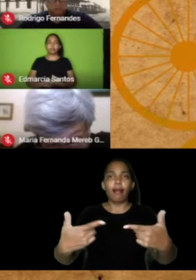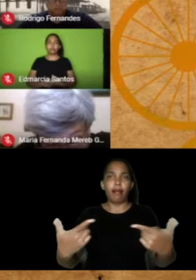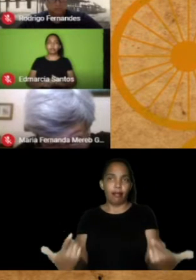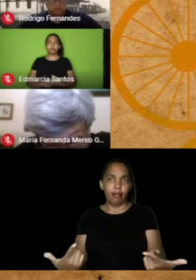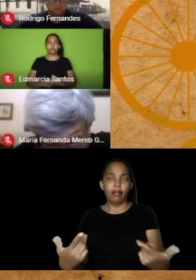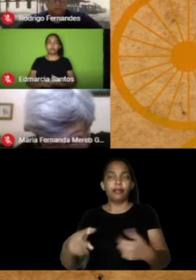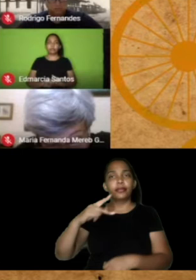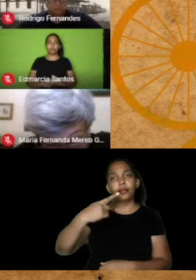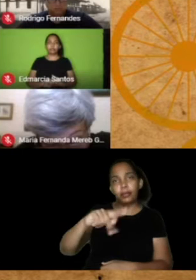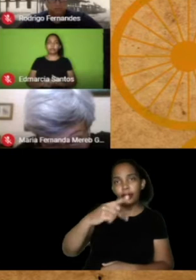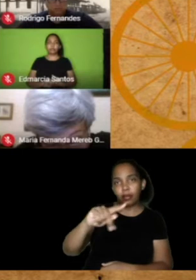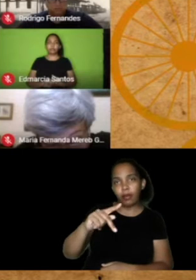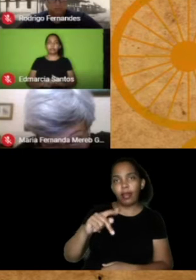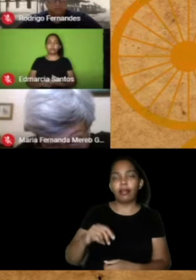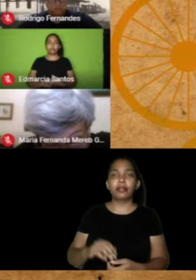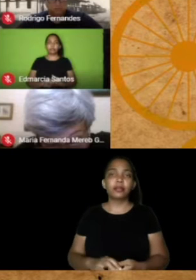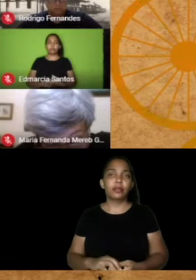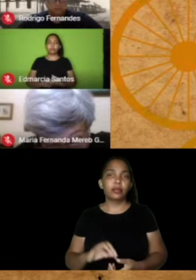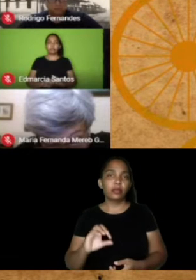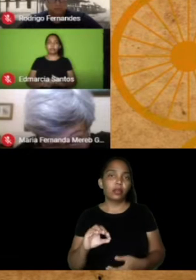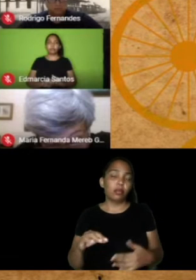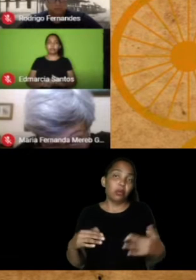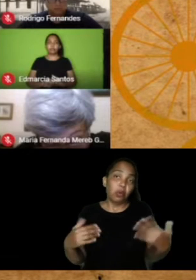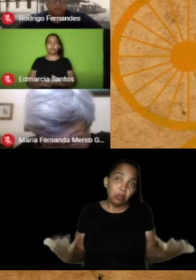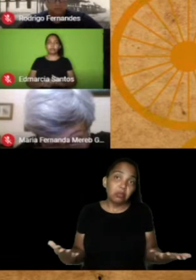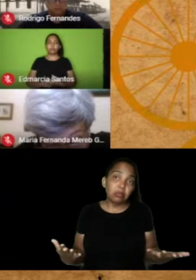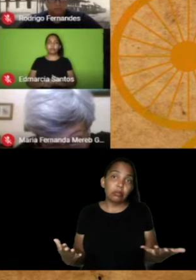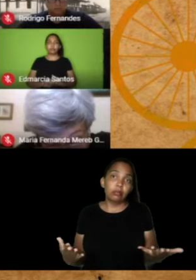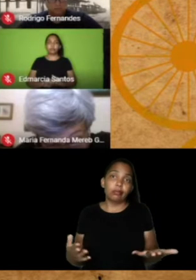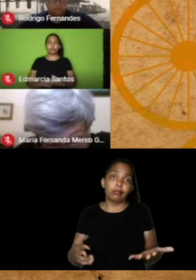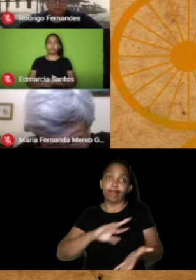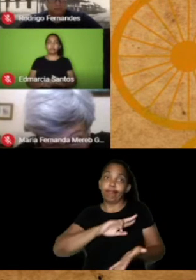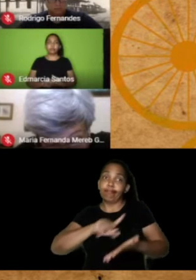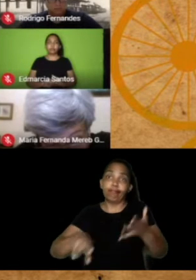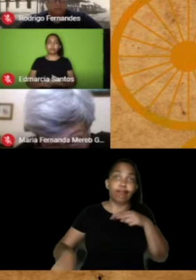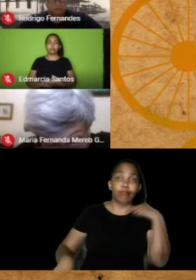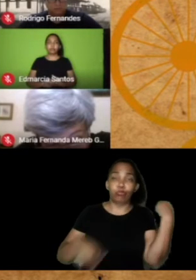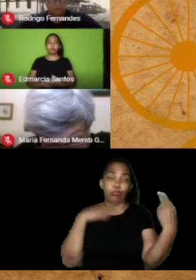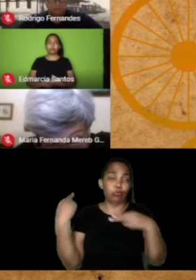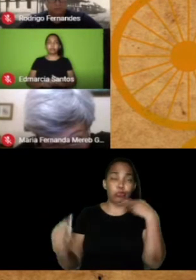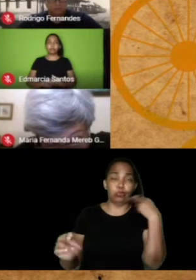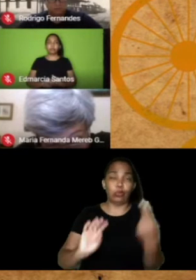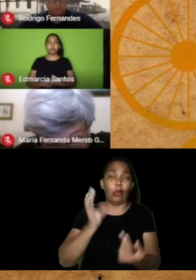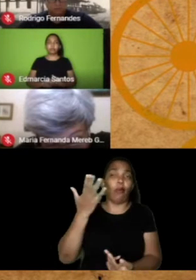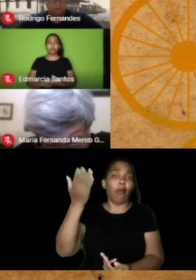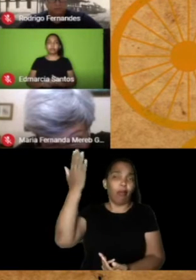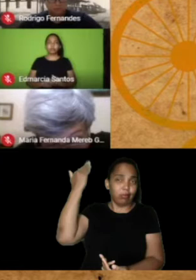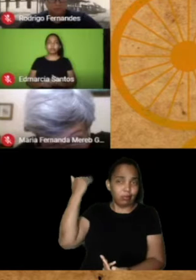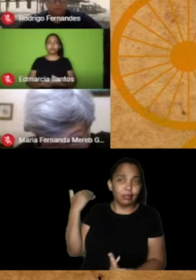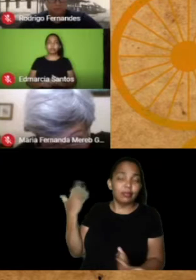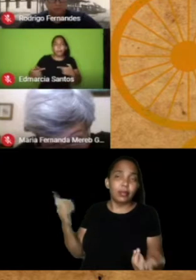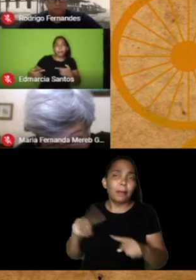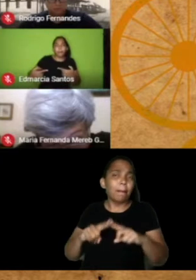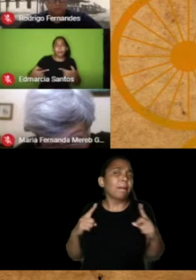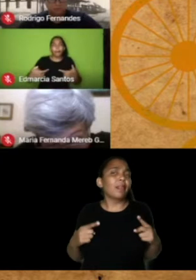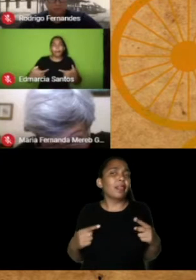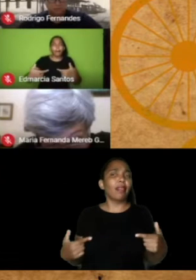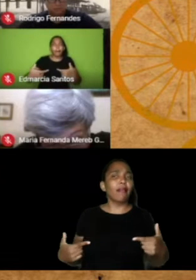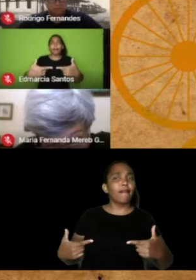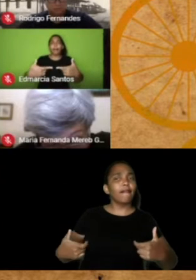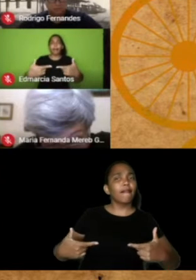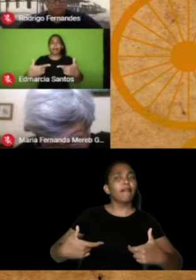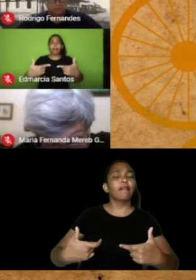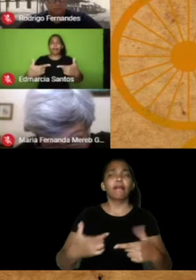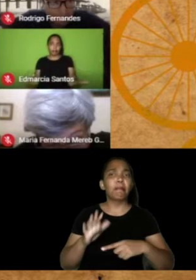por Corumbá, certo? Para chegar nessa região toda, você vem por Corumbá, e para passar por Corumbá, você tem que passar pelo Uruguai, até chegar, né,